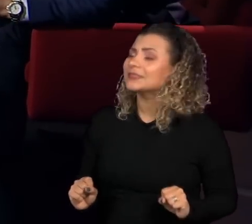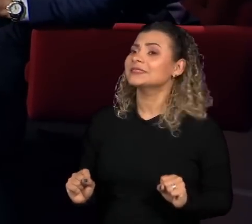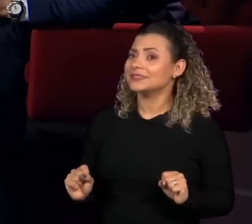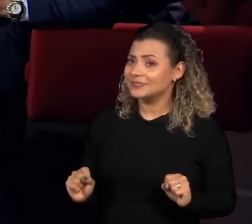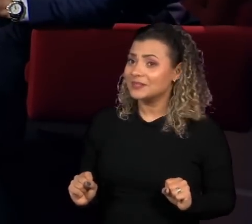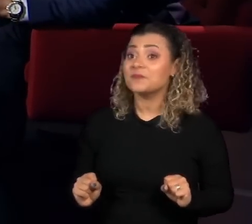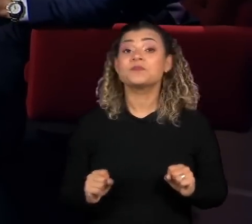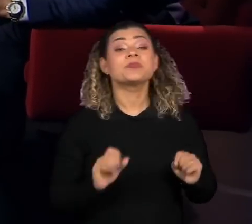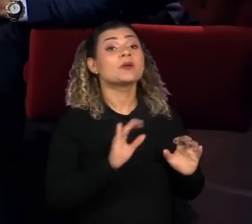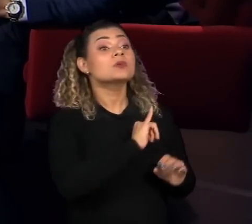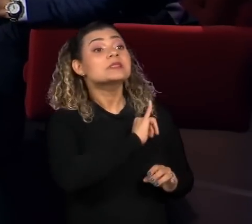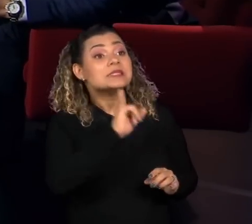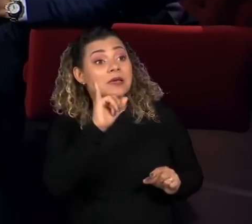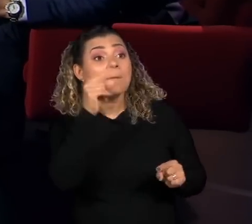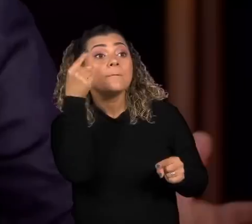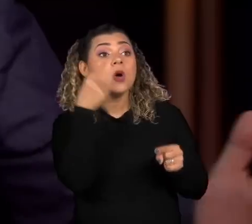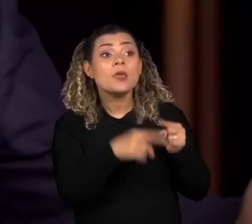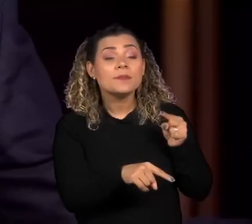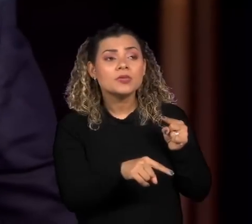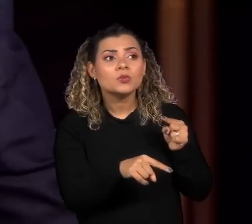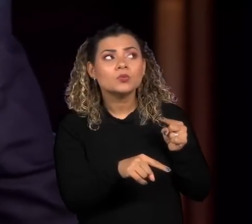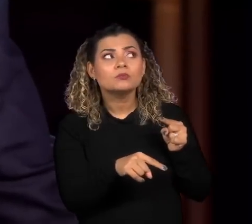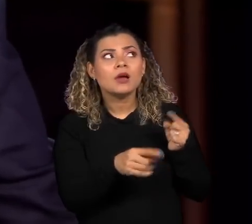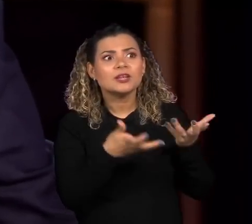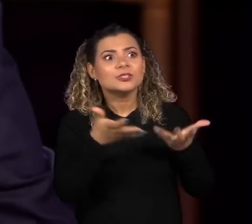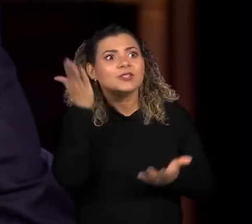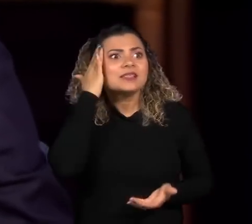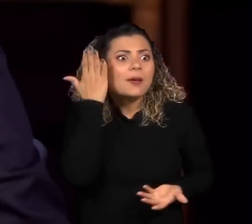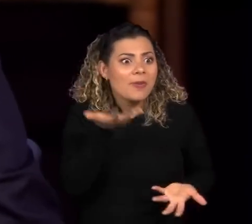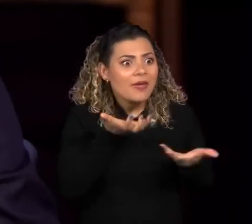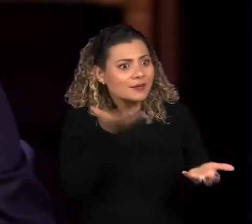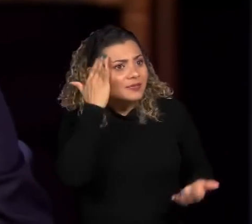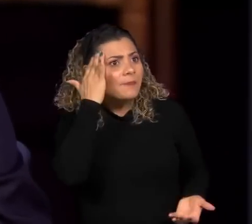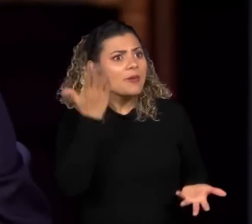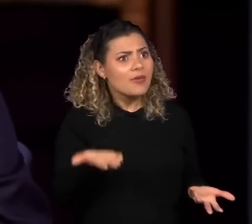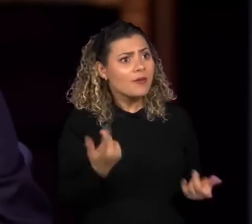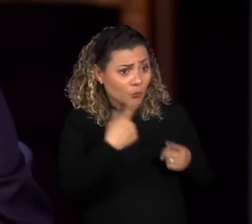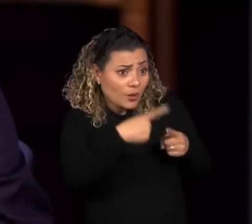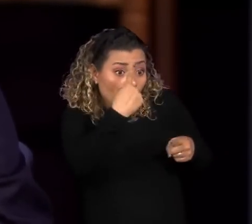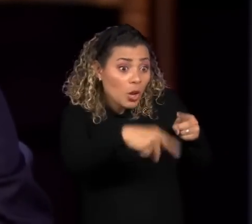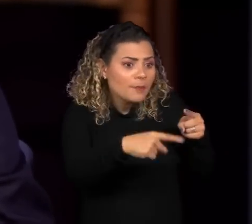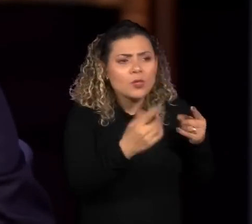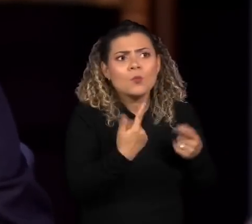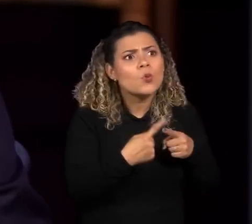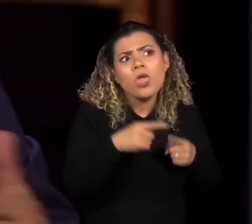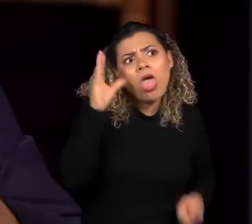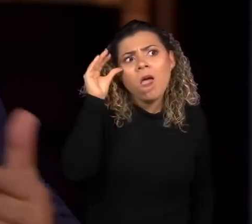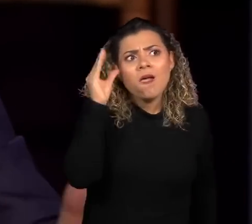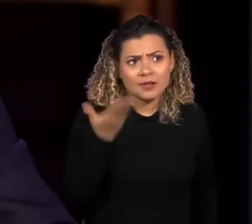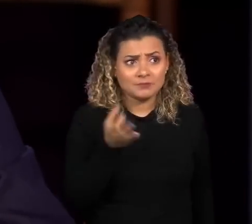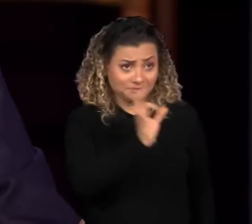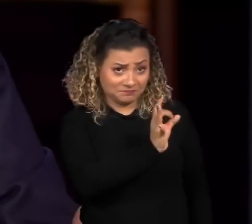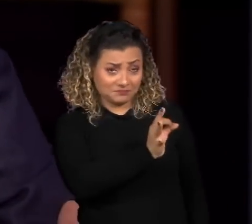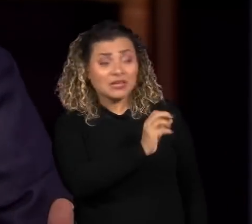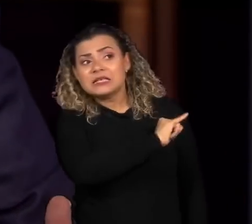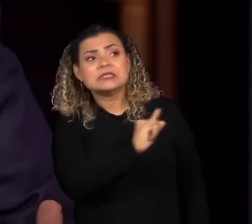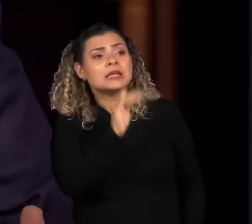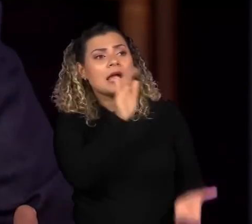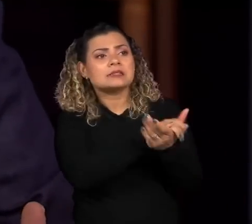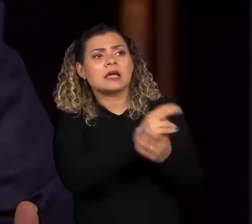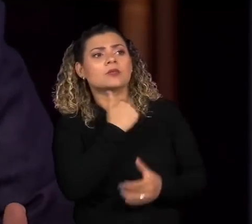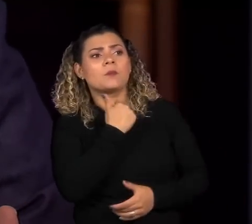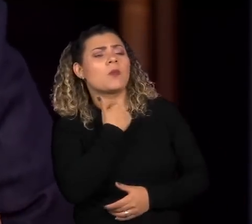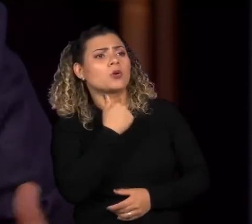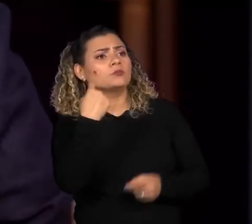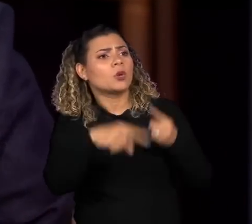quando uma coisa é proibida, é aí que a gente quer. É assim que funciona o negócio. Né? Será que o celibato não é algo